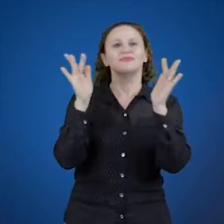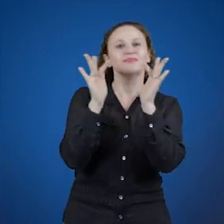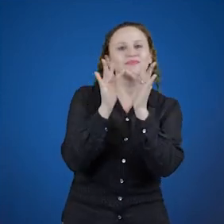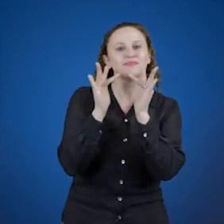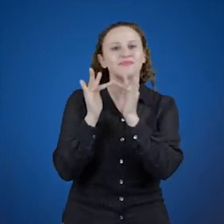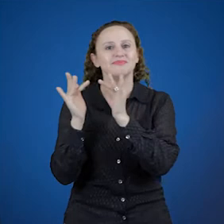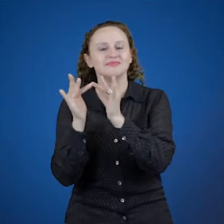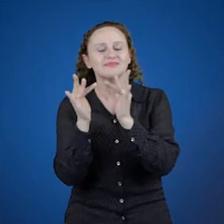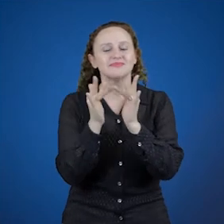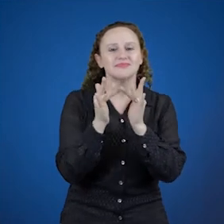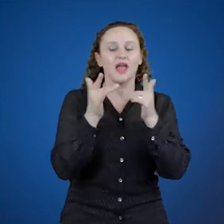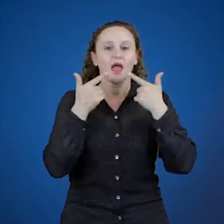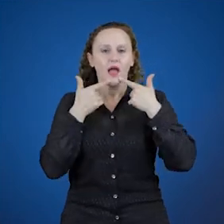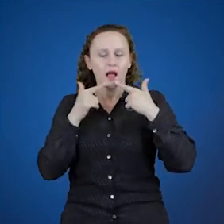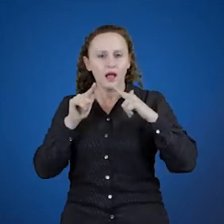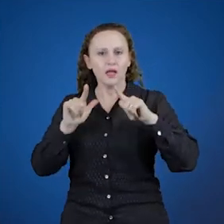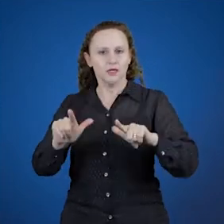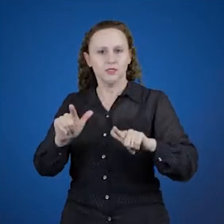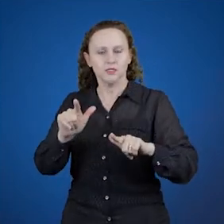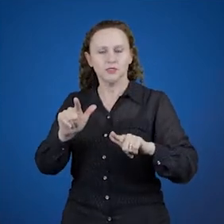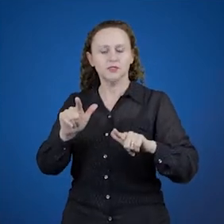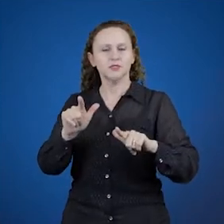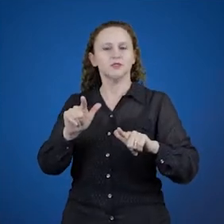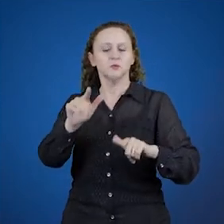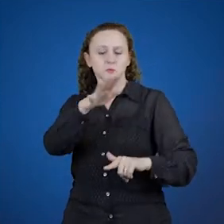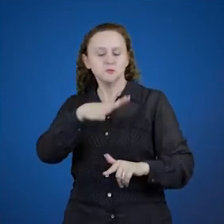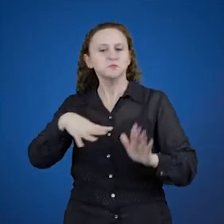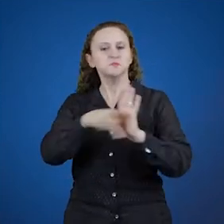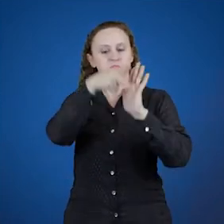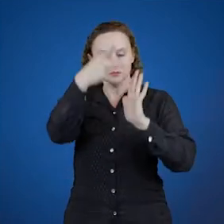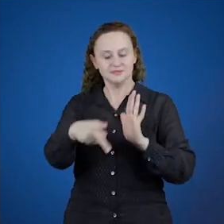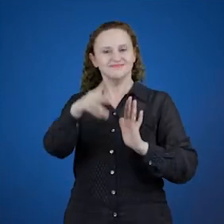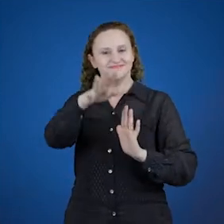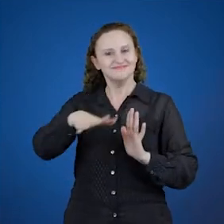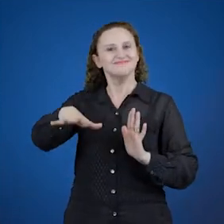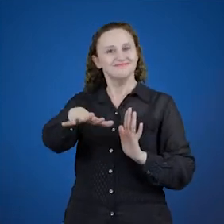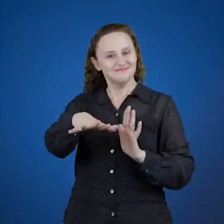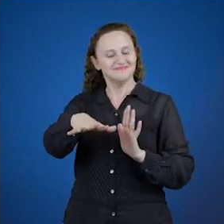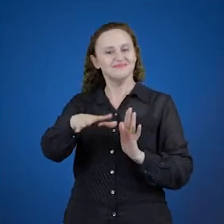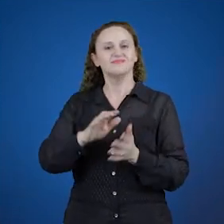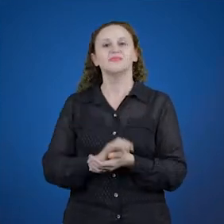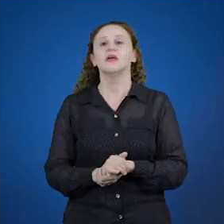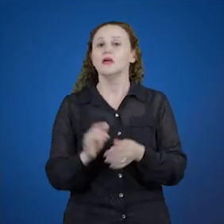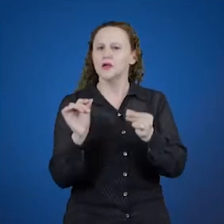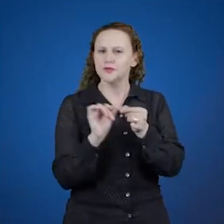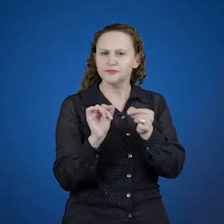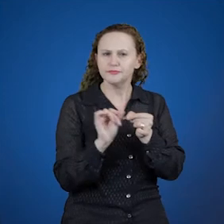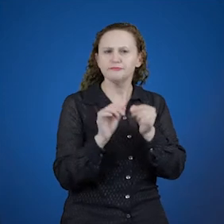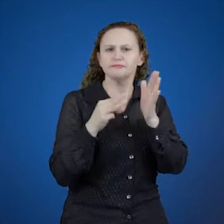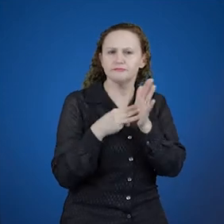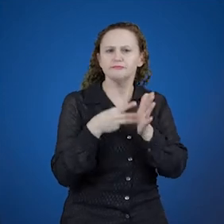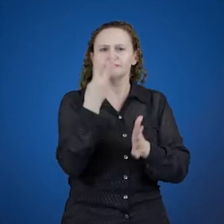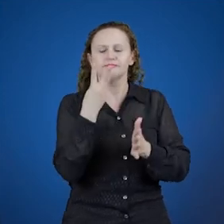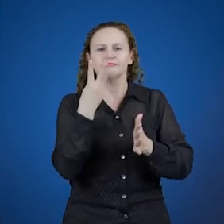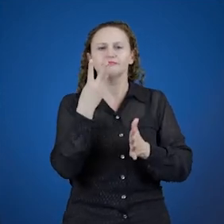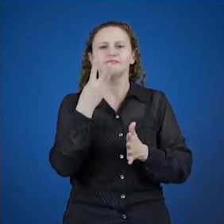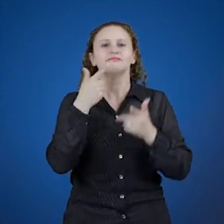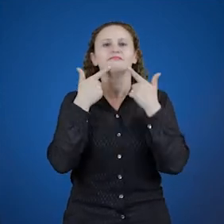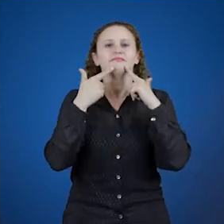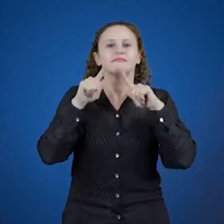em contato com a língua materna com a língua falada na região forma daí uma